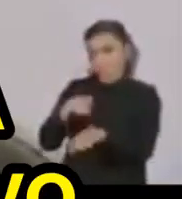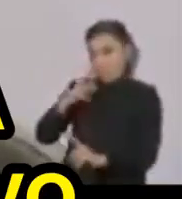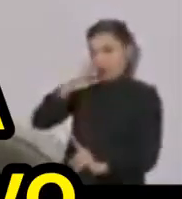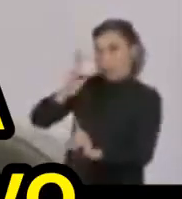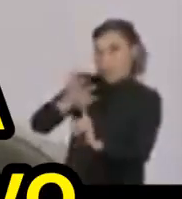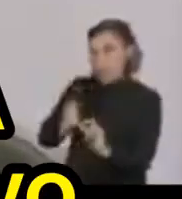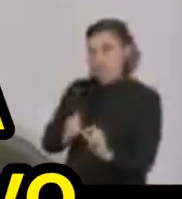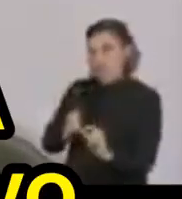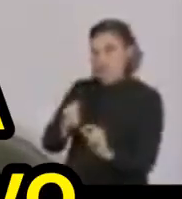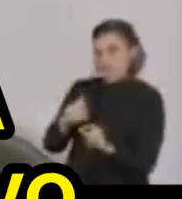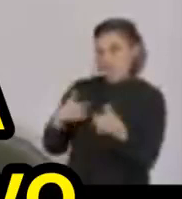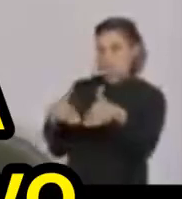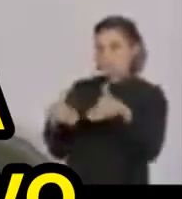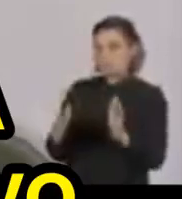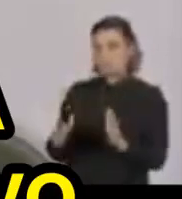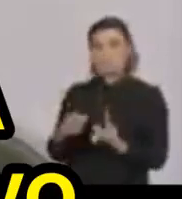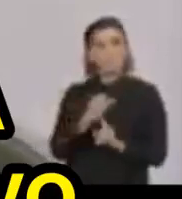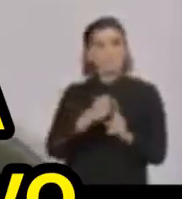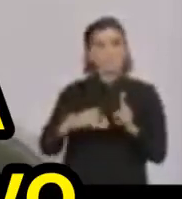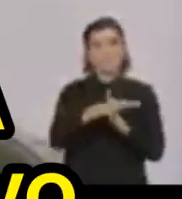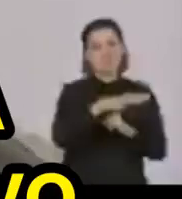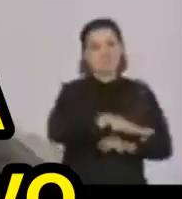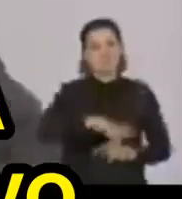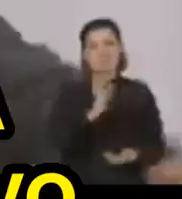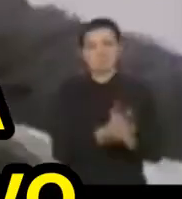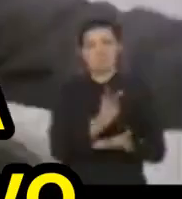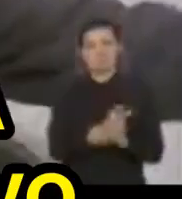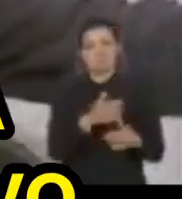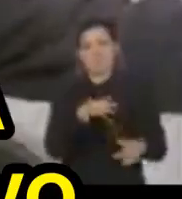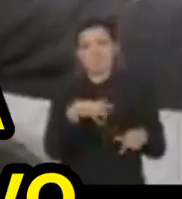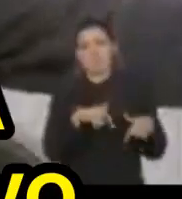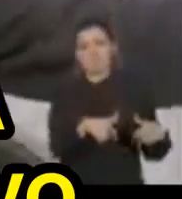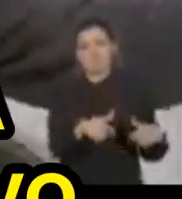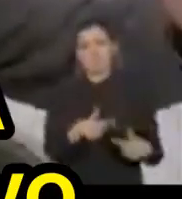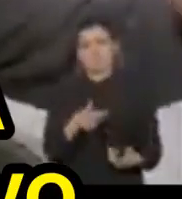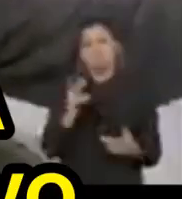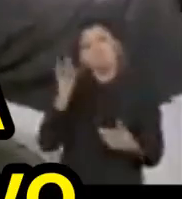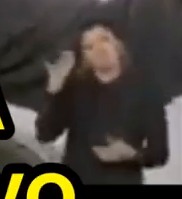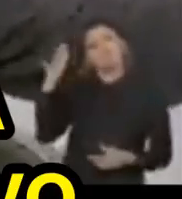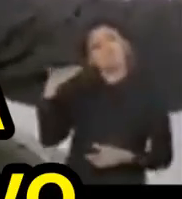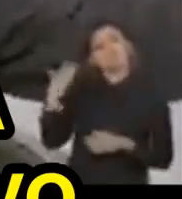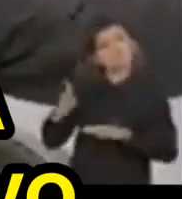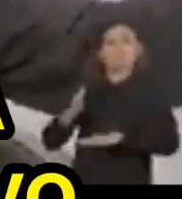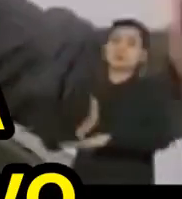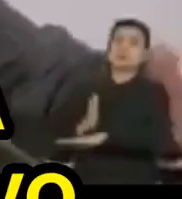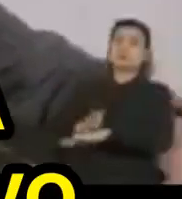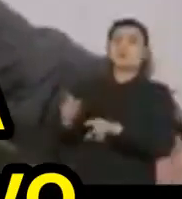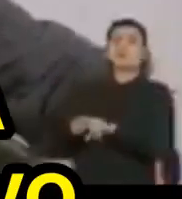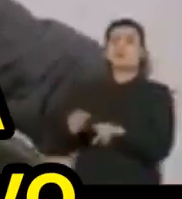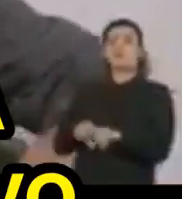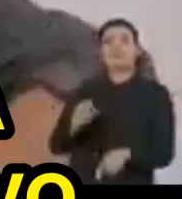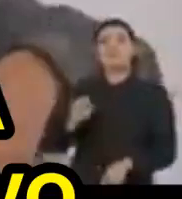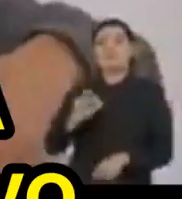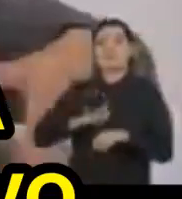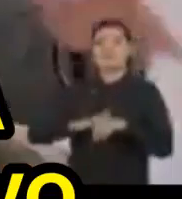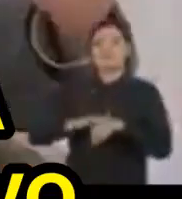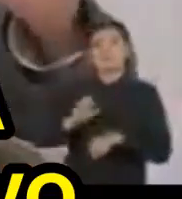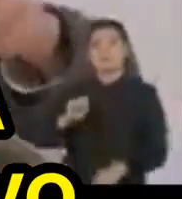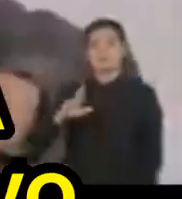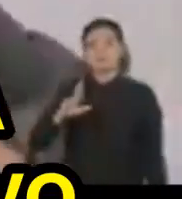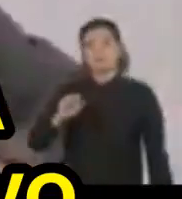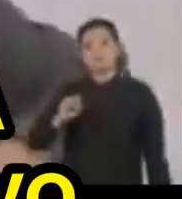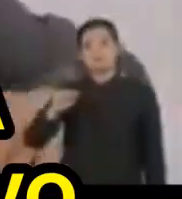tem. A sociedade sempre fez isso. Como é que era na Idade Média, hanseníase?